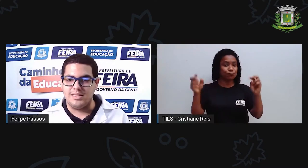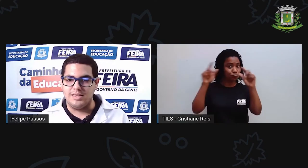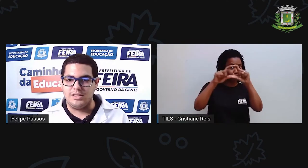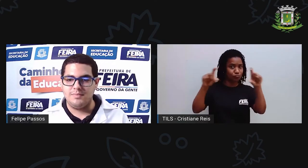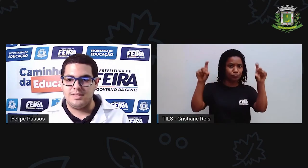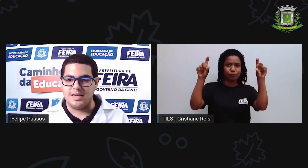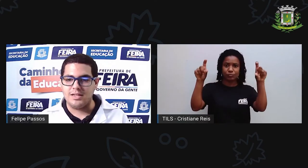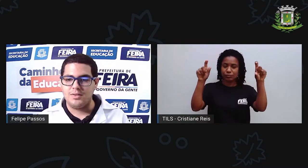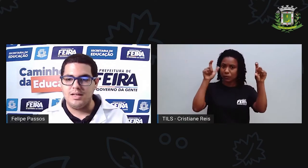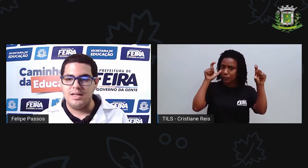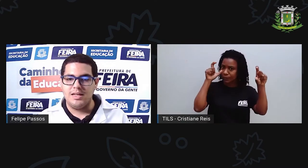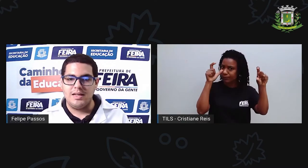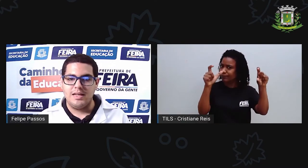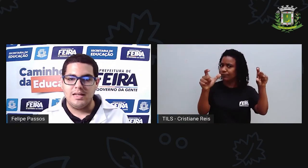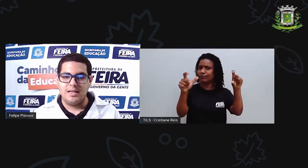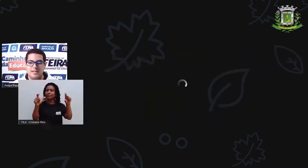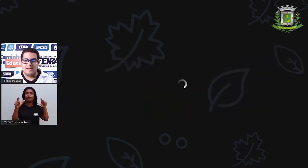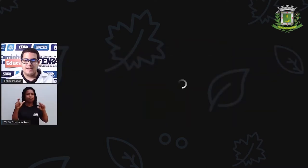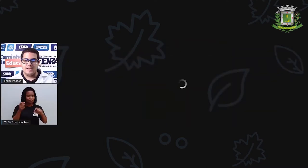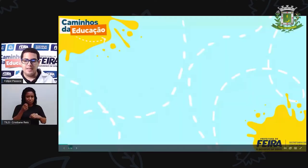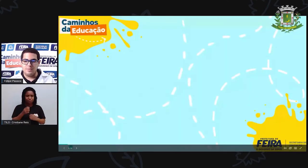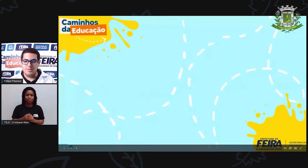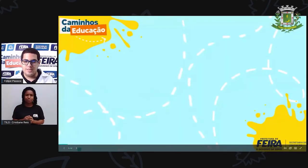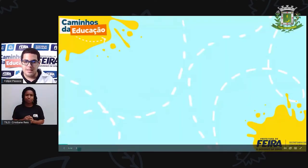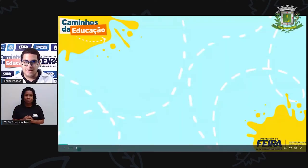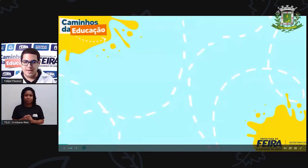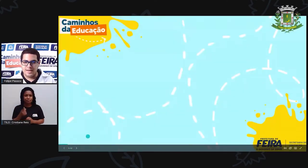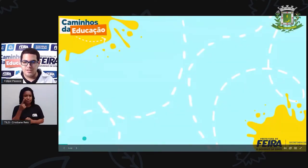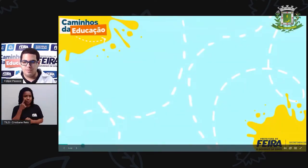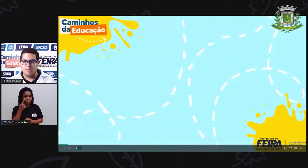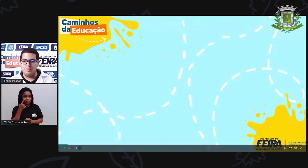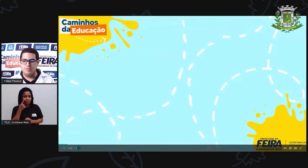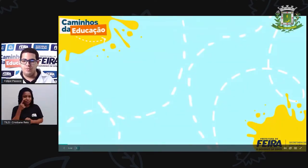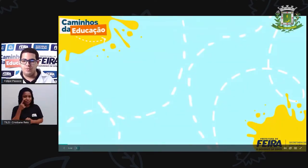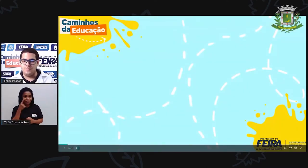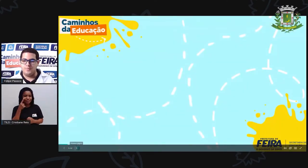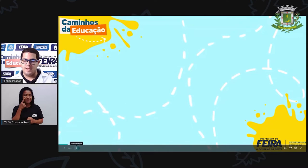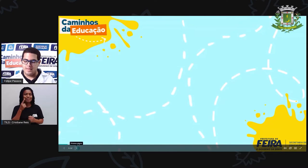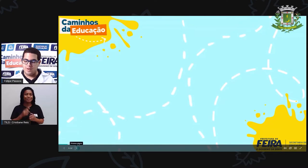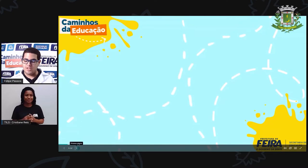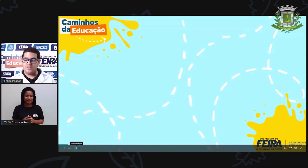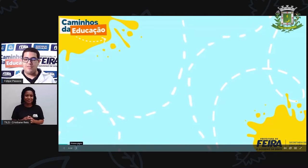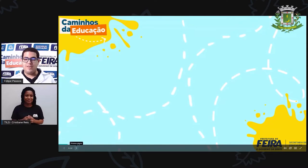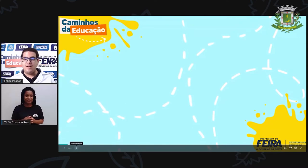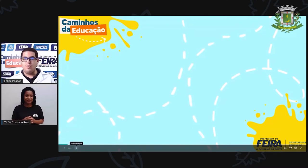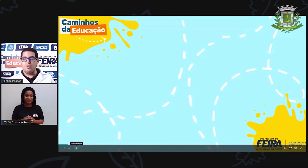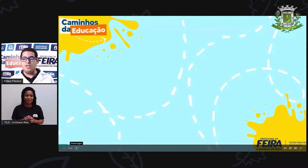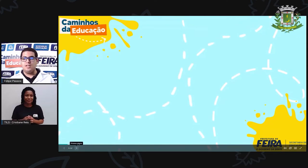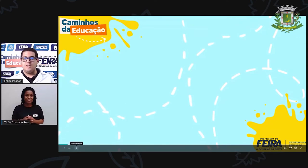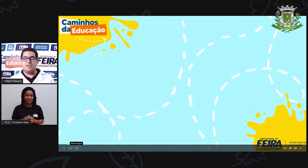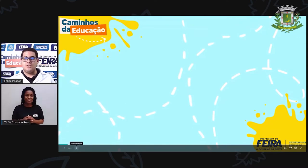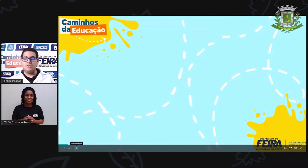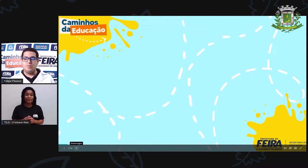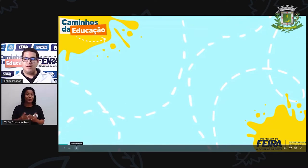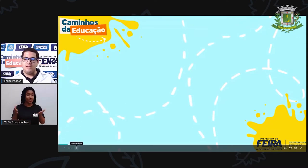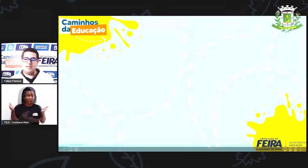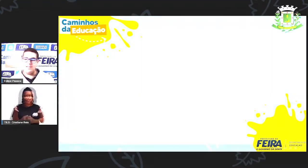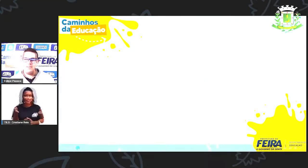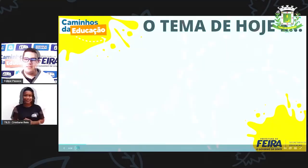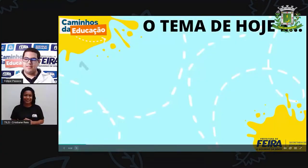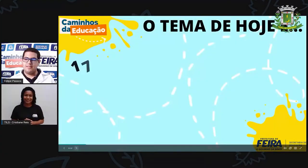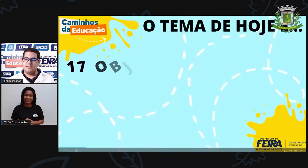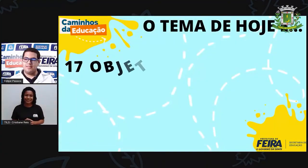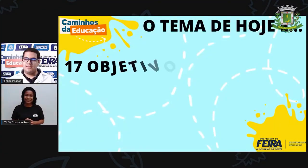interessante, certo? Cadê o slide? Pronto. Então a gente vai falar hoje sobre